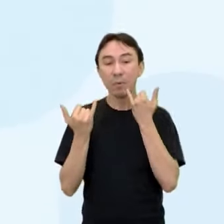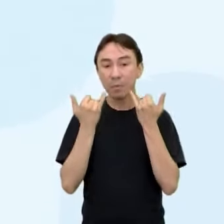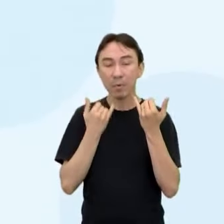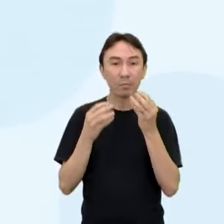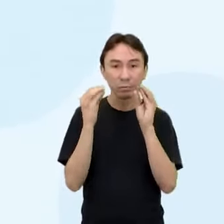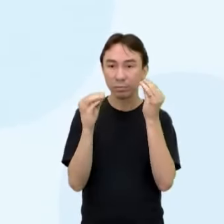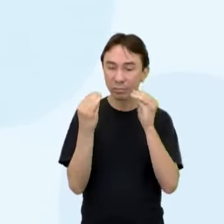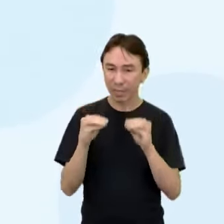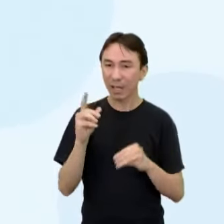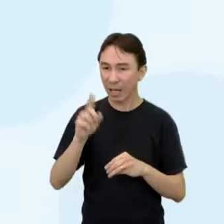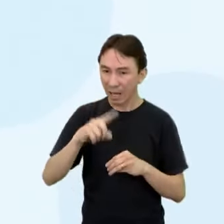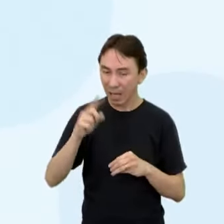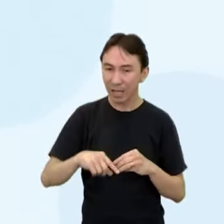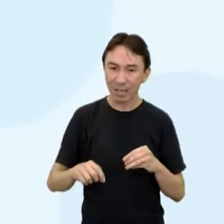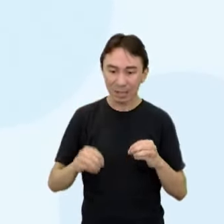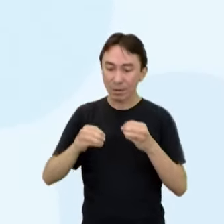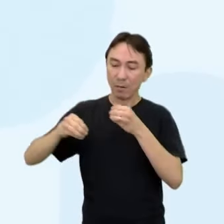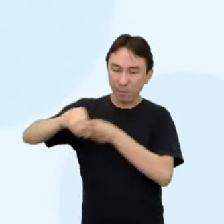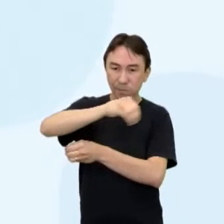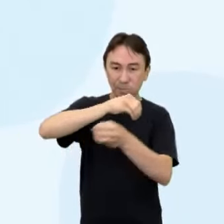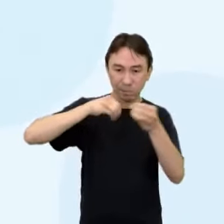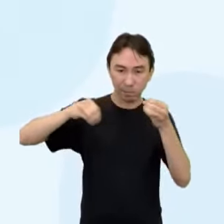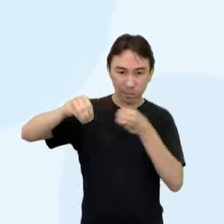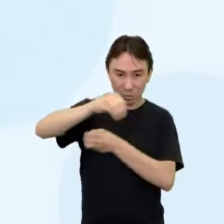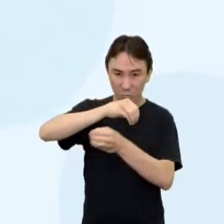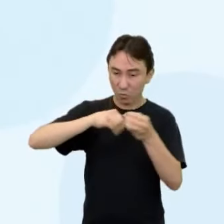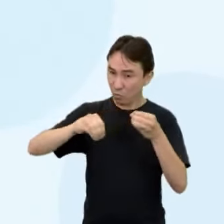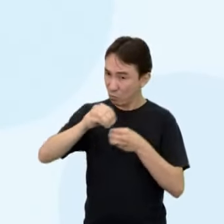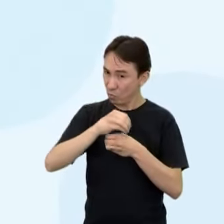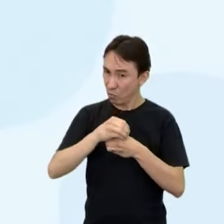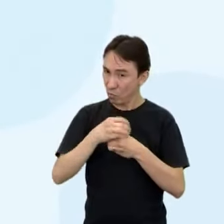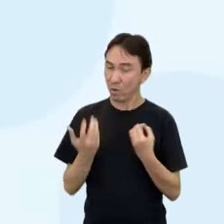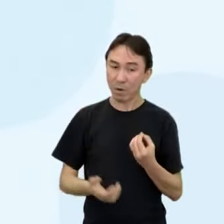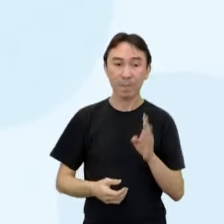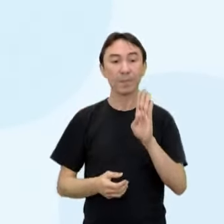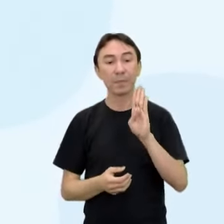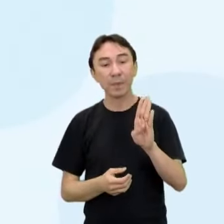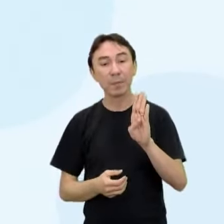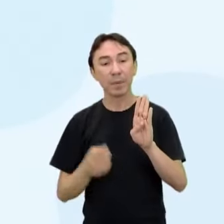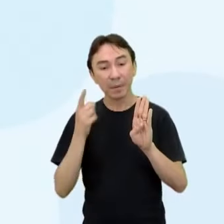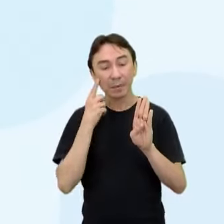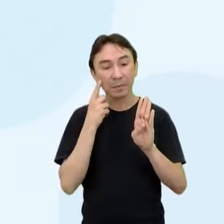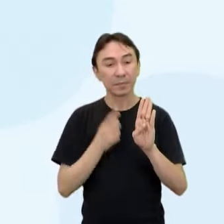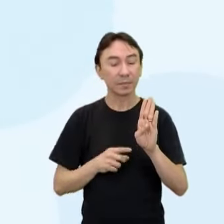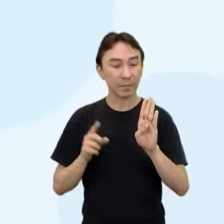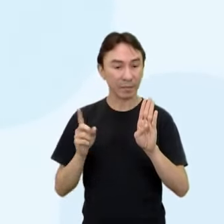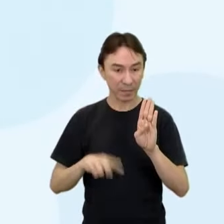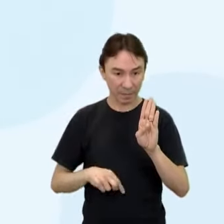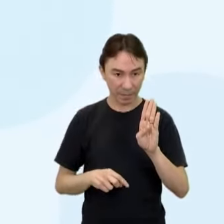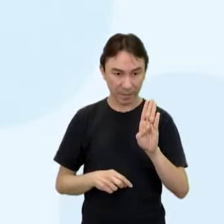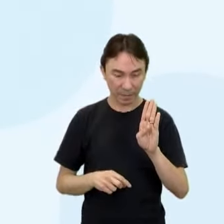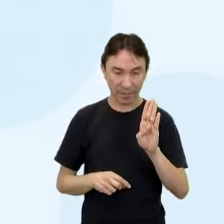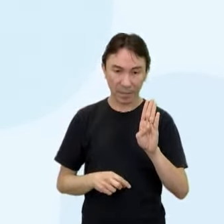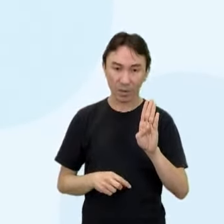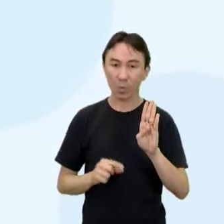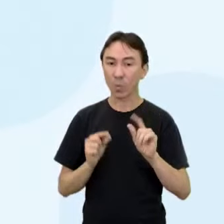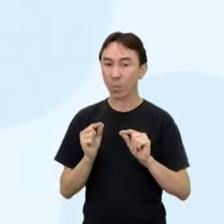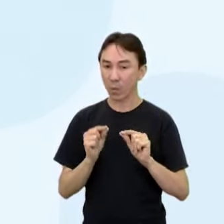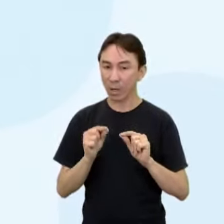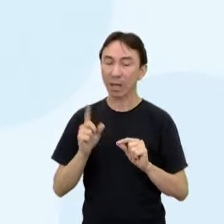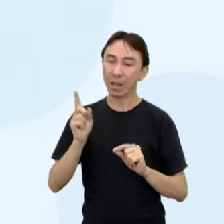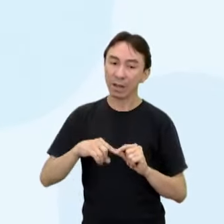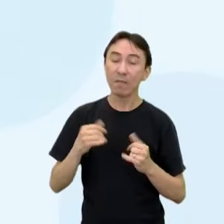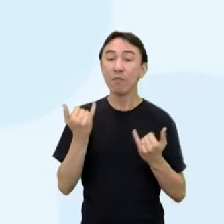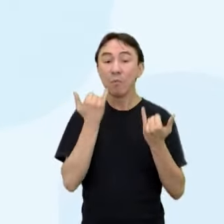solar. Letter B. General information about Pluto, like when it was discovered and its classification. Então